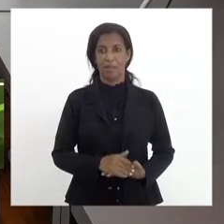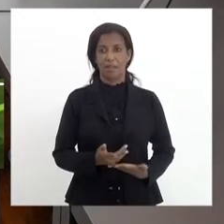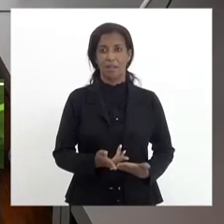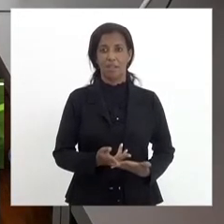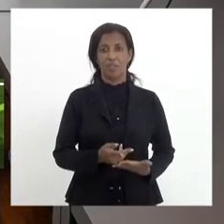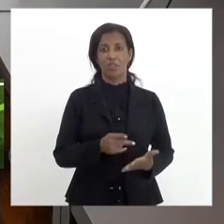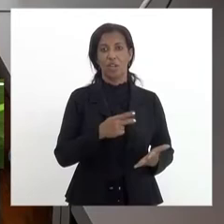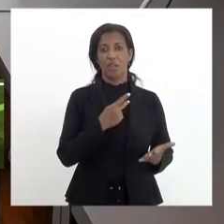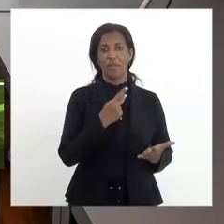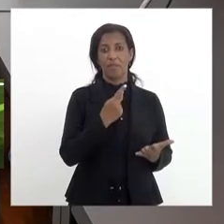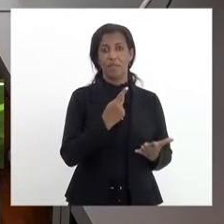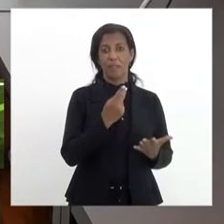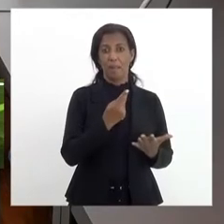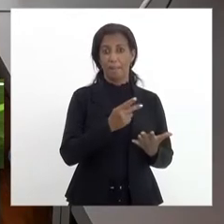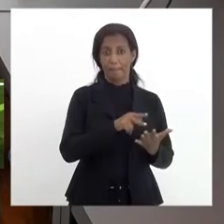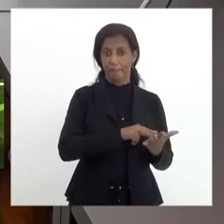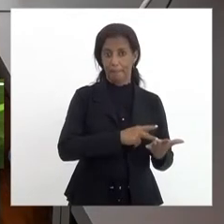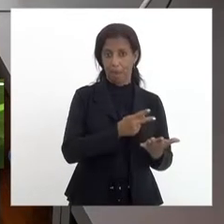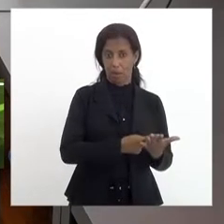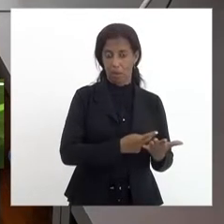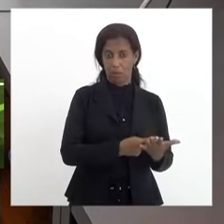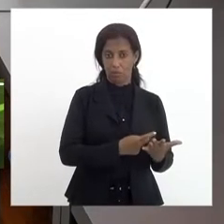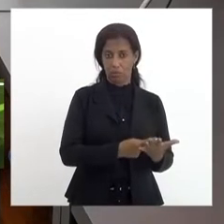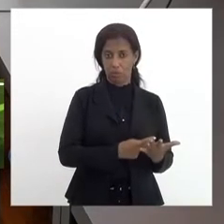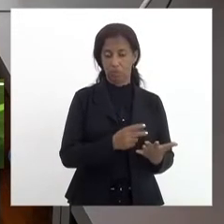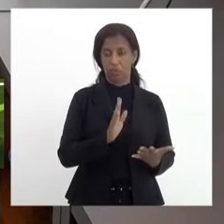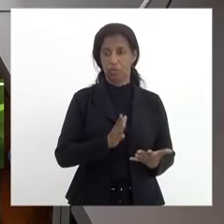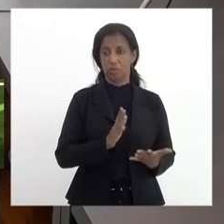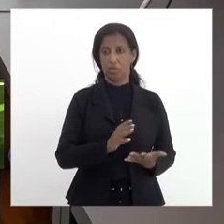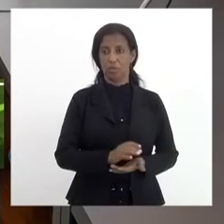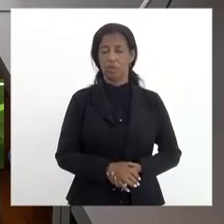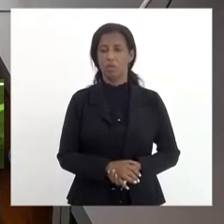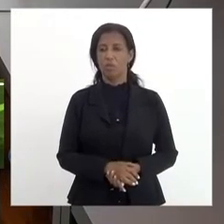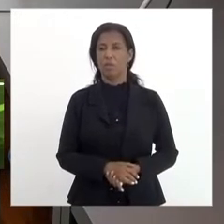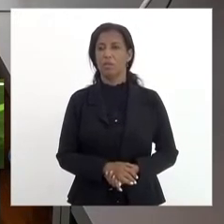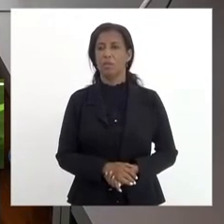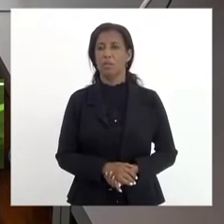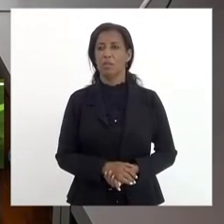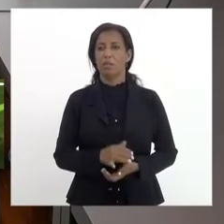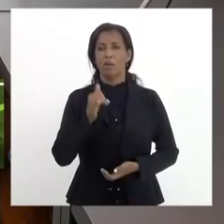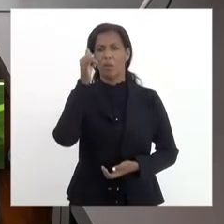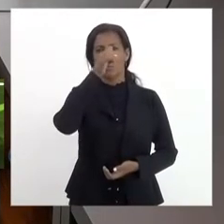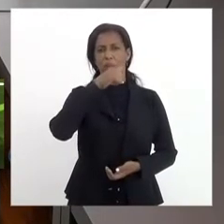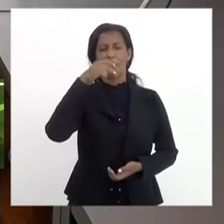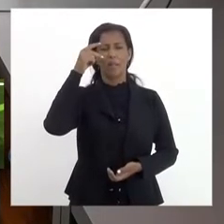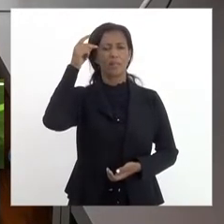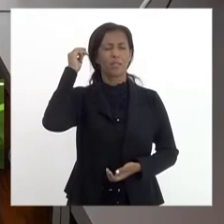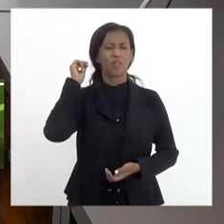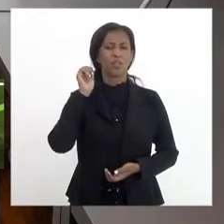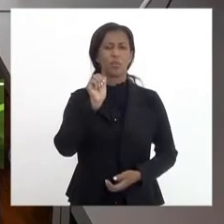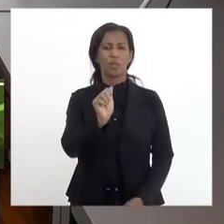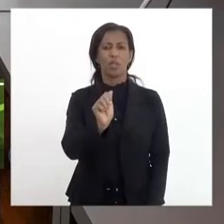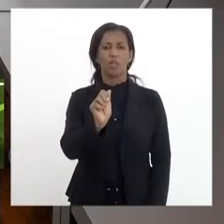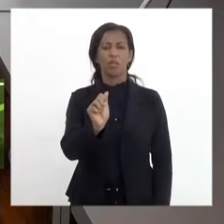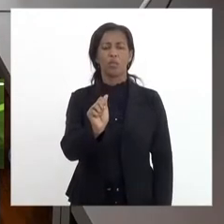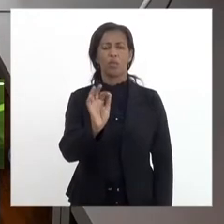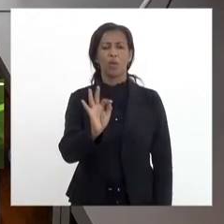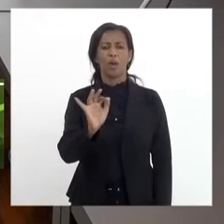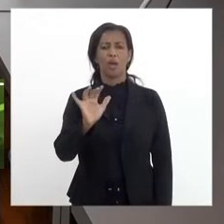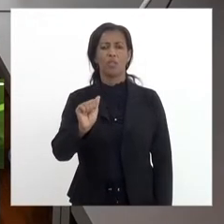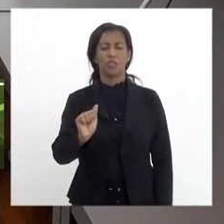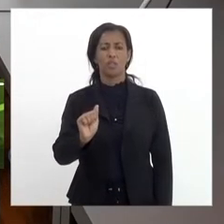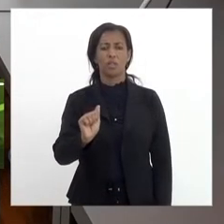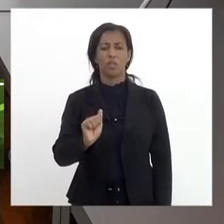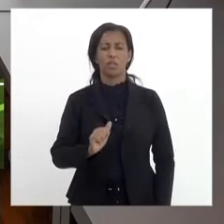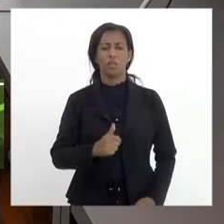fiz emenda nesse projeto. É. Então, o mais antigo é do Átila, que é o de 2016, é o 3685. Todos